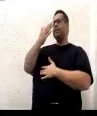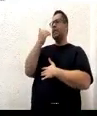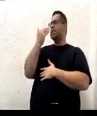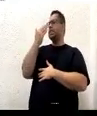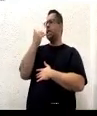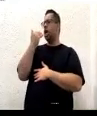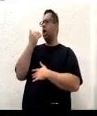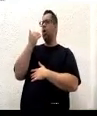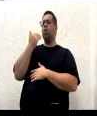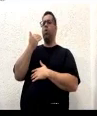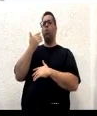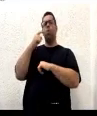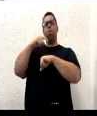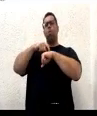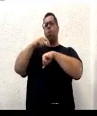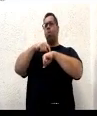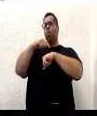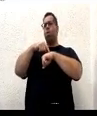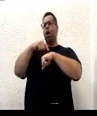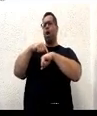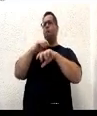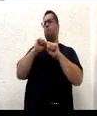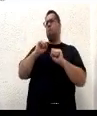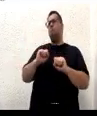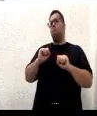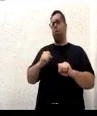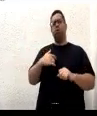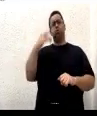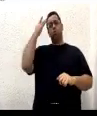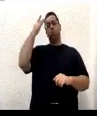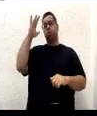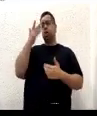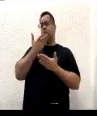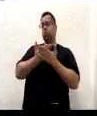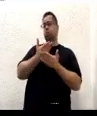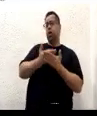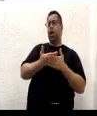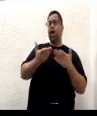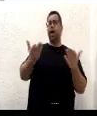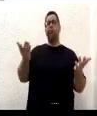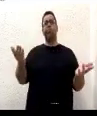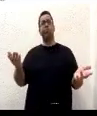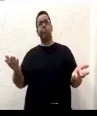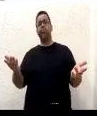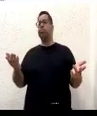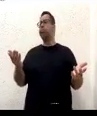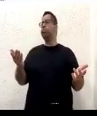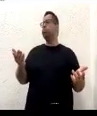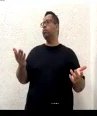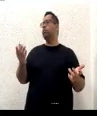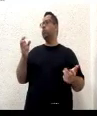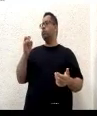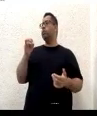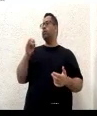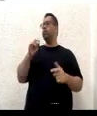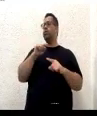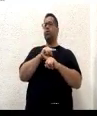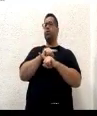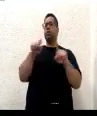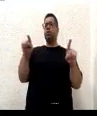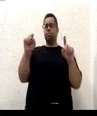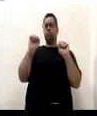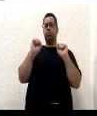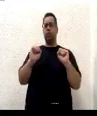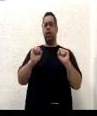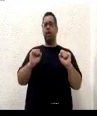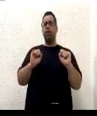pode, no horário que dá. Não sei, precisa fazer um levantamento. Eu vou fazer até uma indicaçãozinha. Gostaria se os vereadores fizessem com a gente,